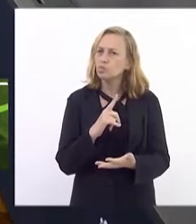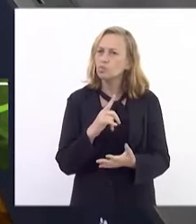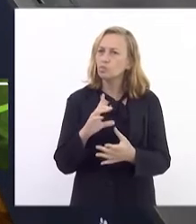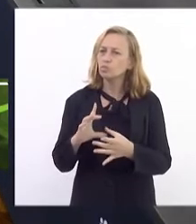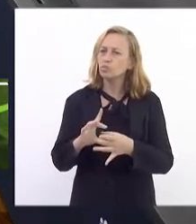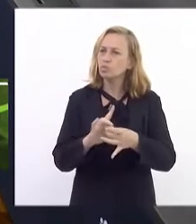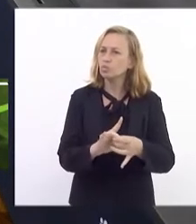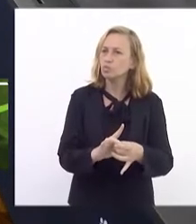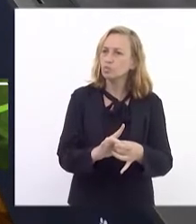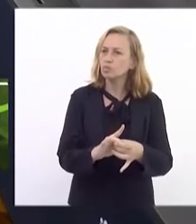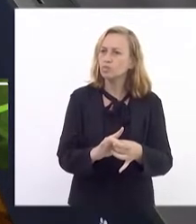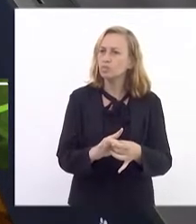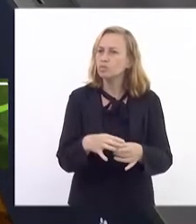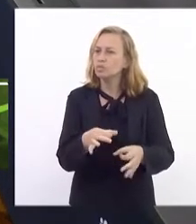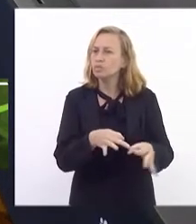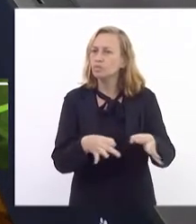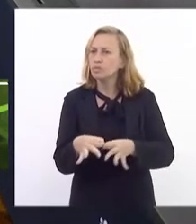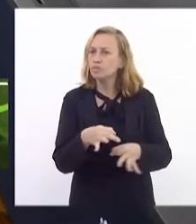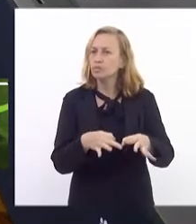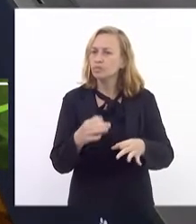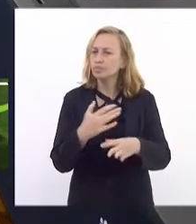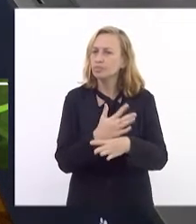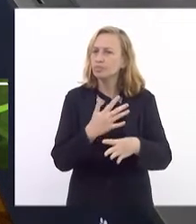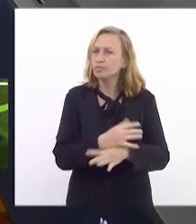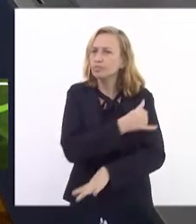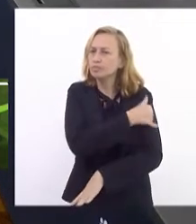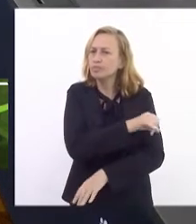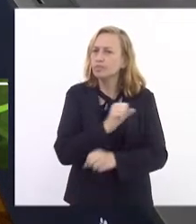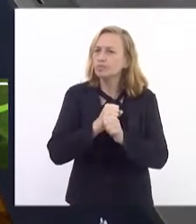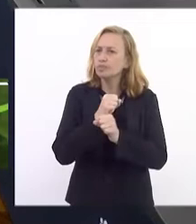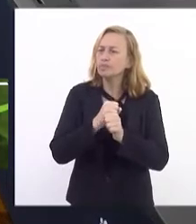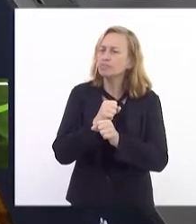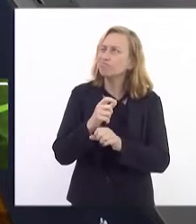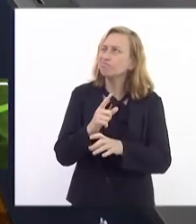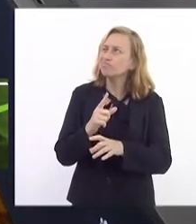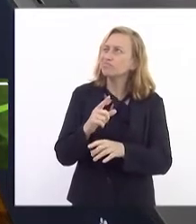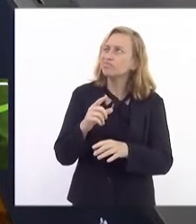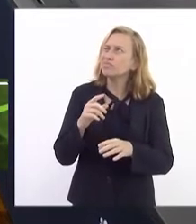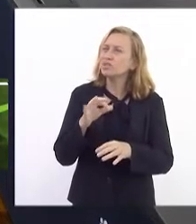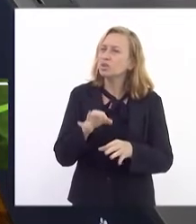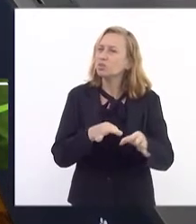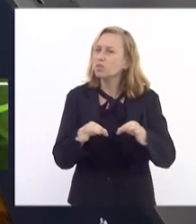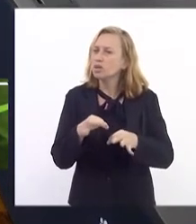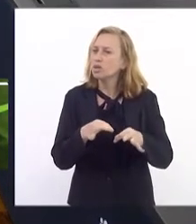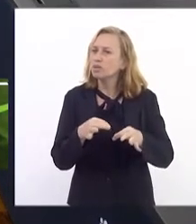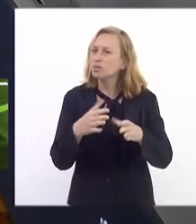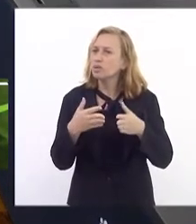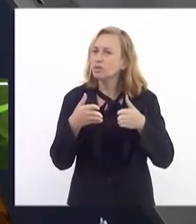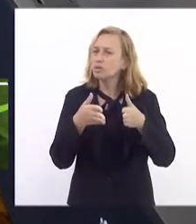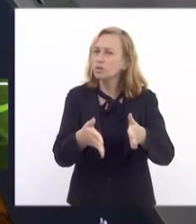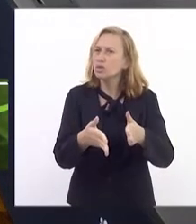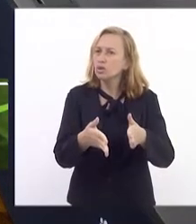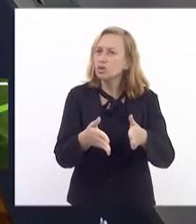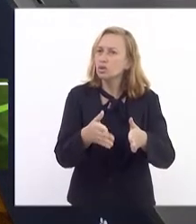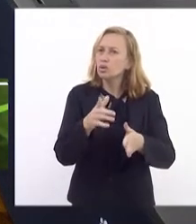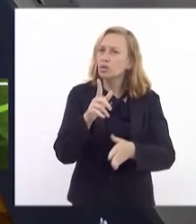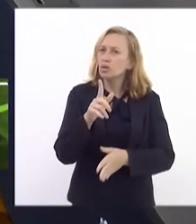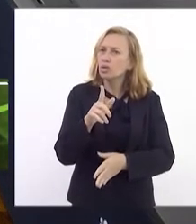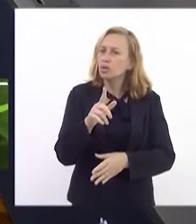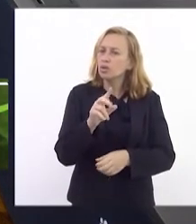cidade do Rio de Janeiro, alguns anos atrás. Chamava um programa de específico Guardião de